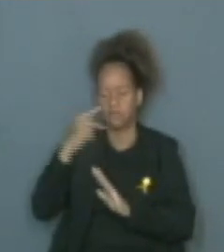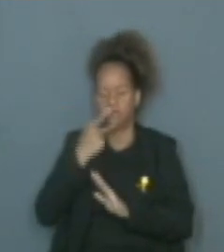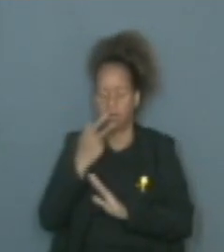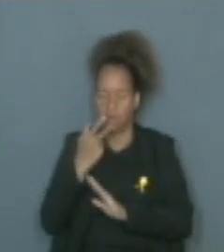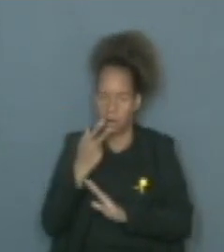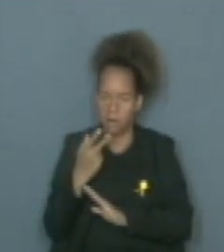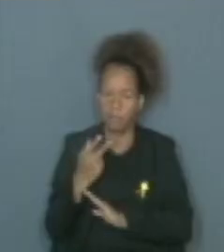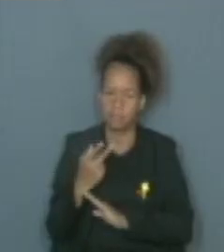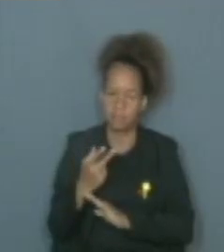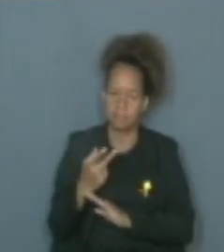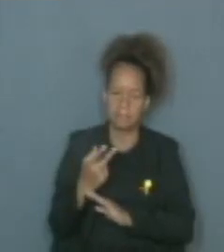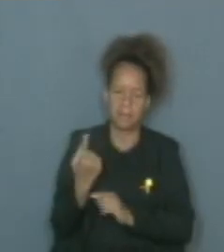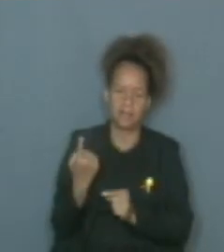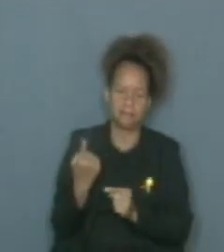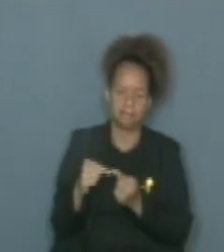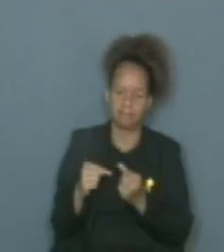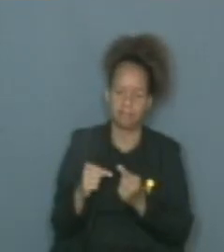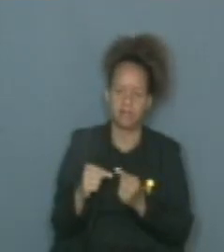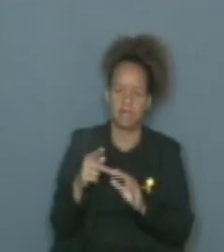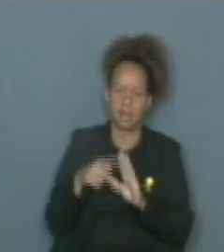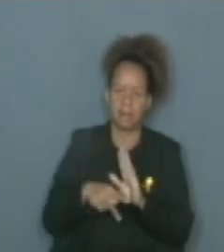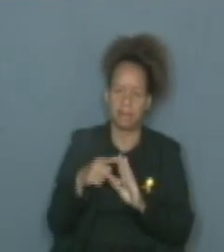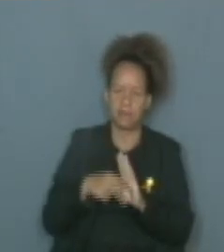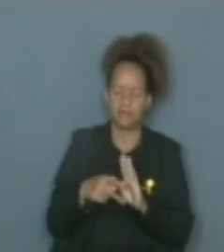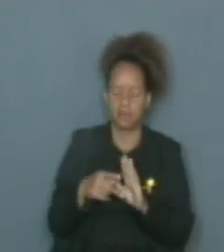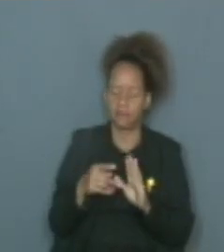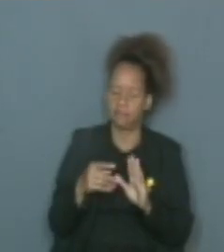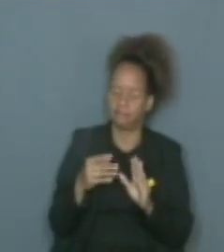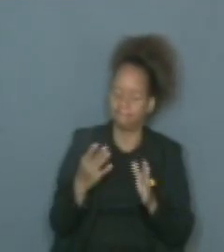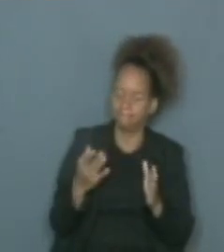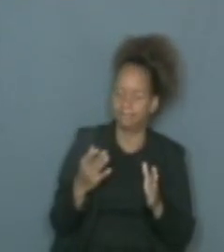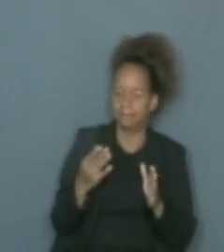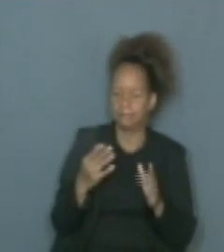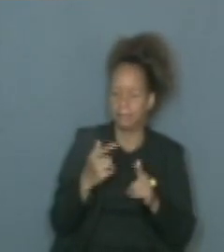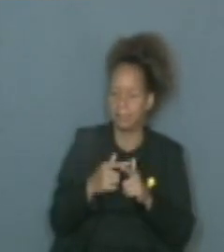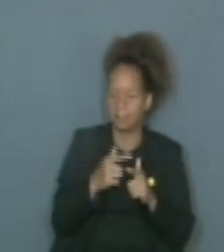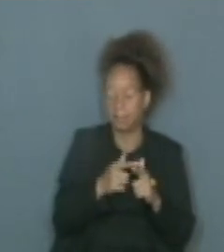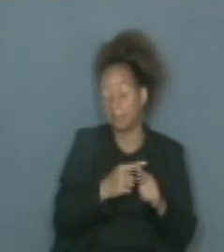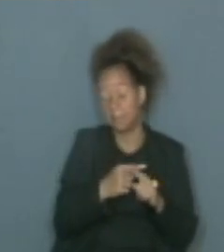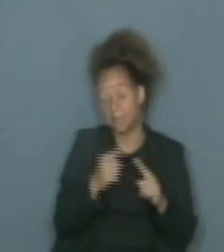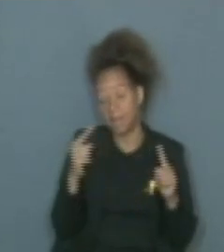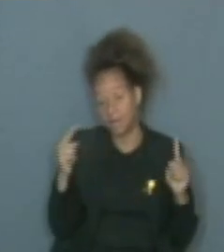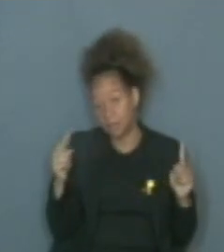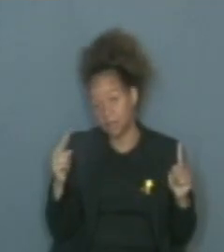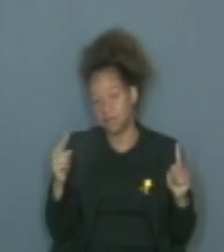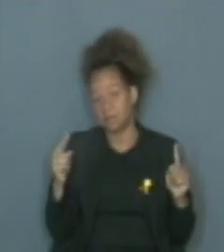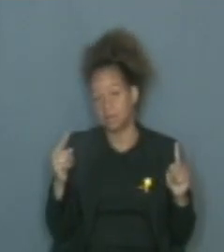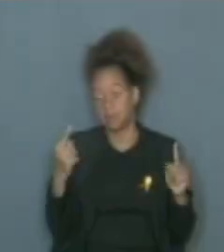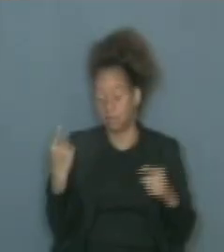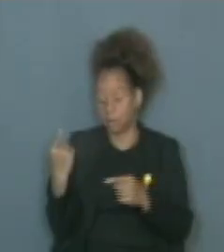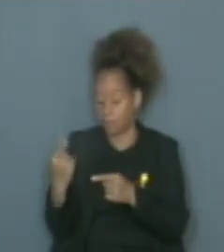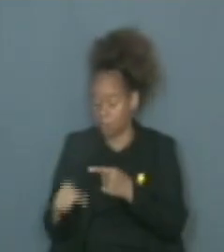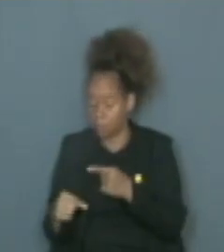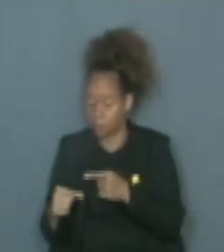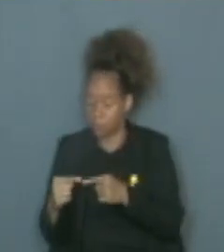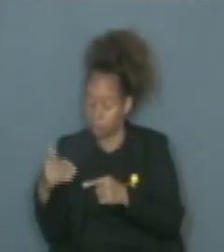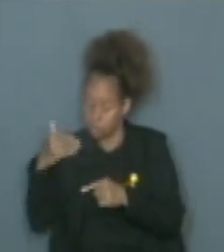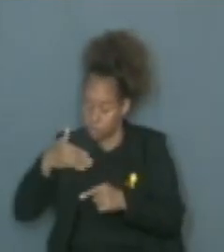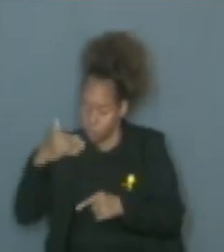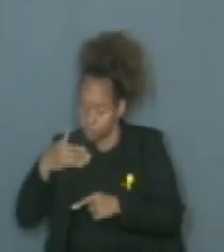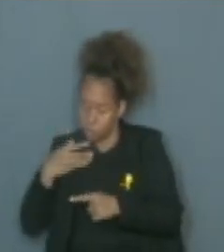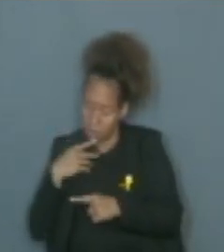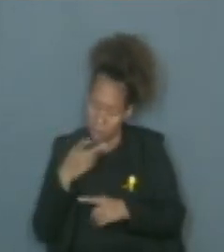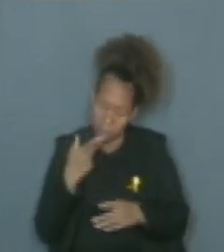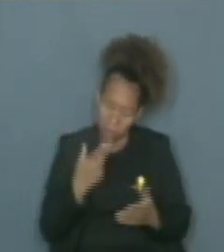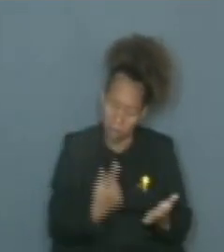disse que era ineficiente, que era um projeto falho. Então, por mais que ele diga que não concorda com o meu discurso, ele acabou